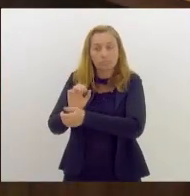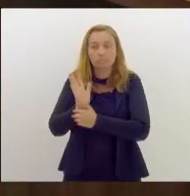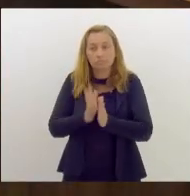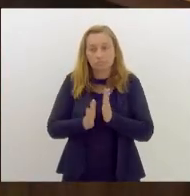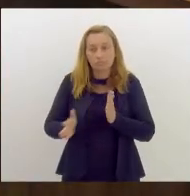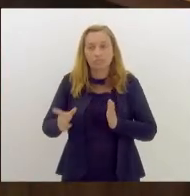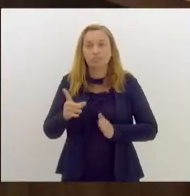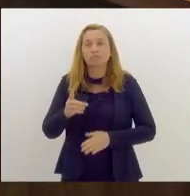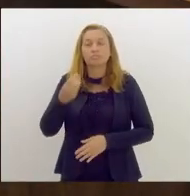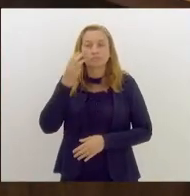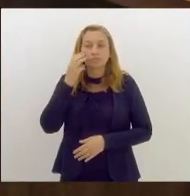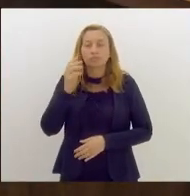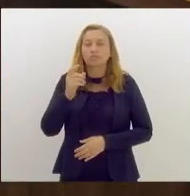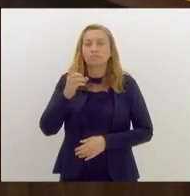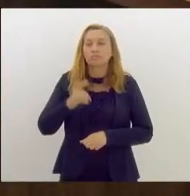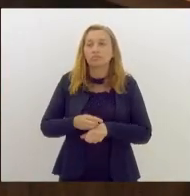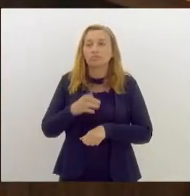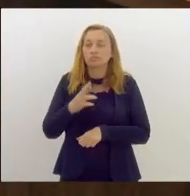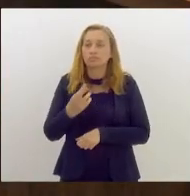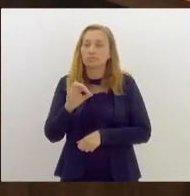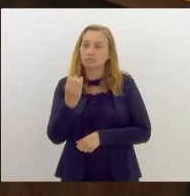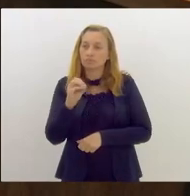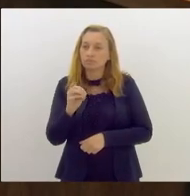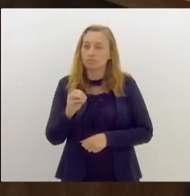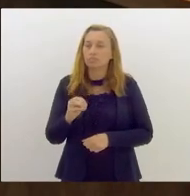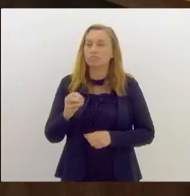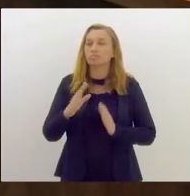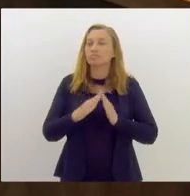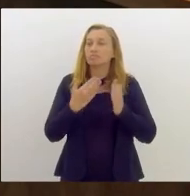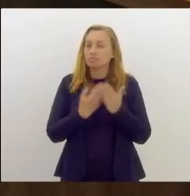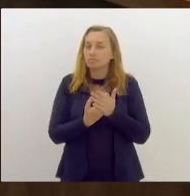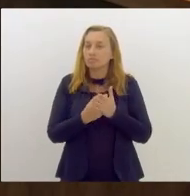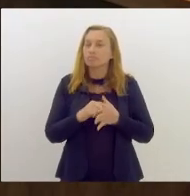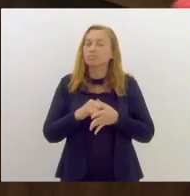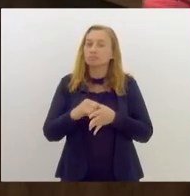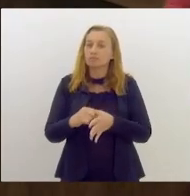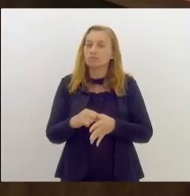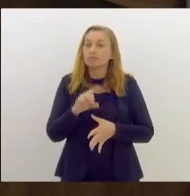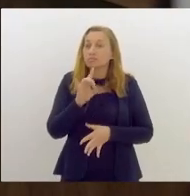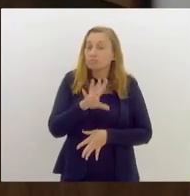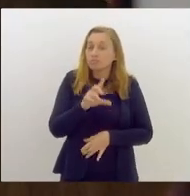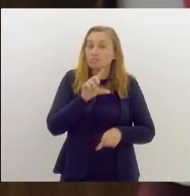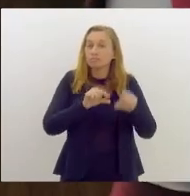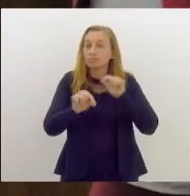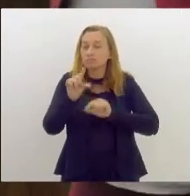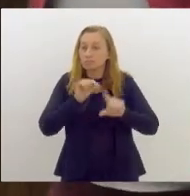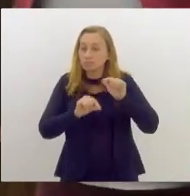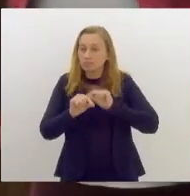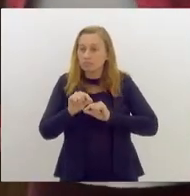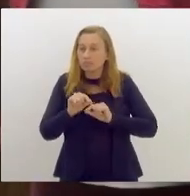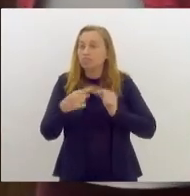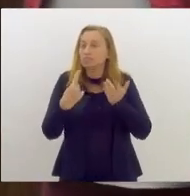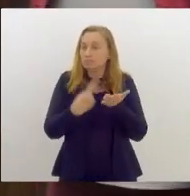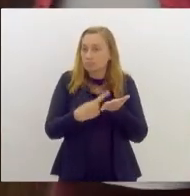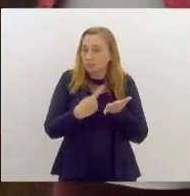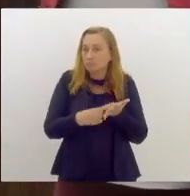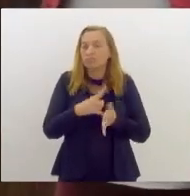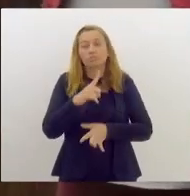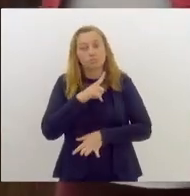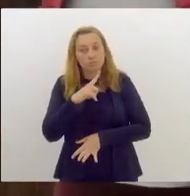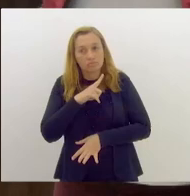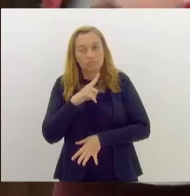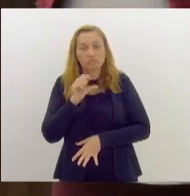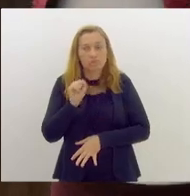Serginho tem razão quando diz que no colégio de líderes a gente só decide quando há acordo quando